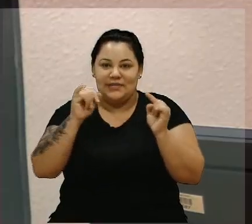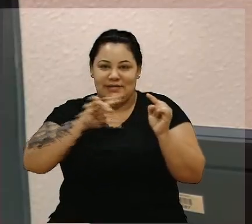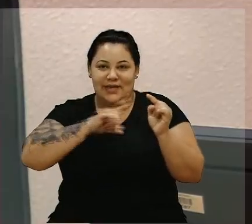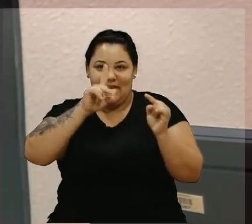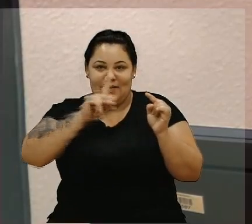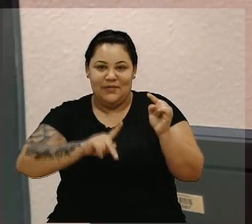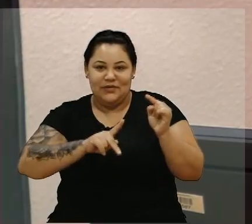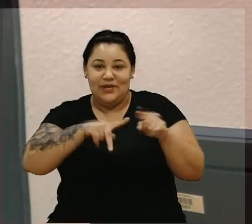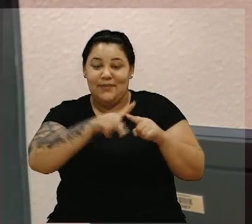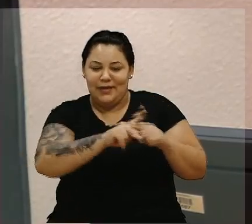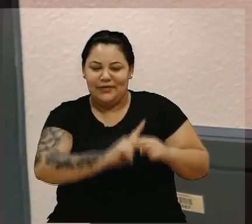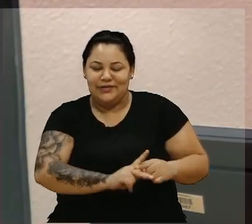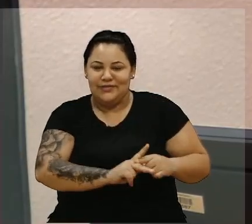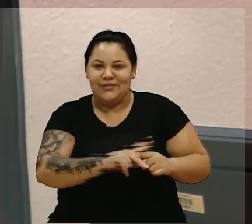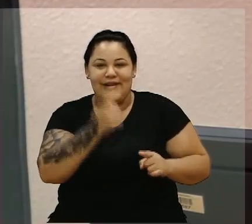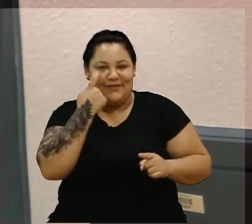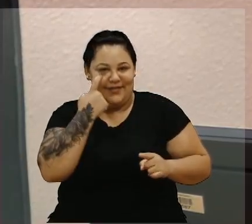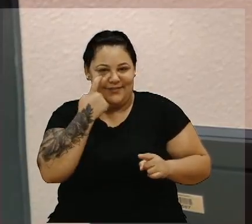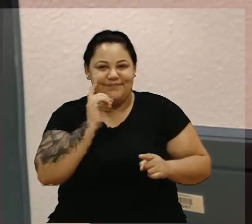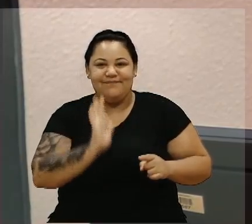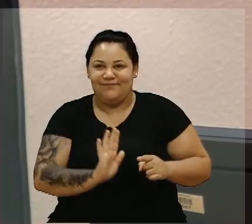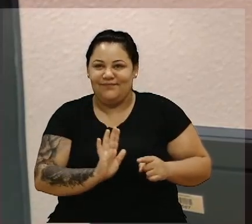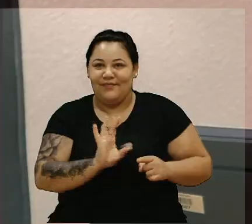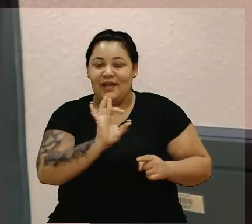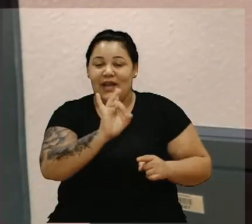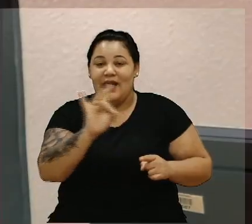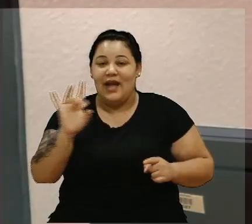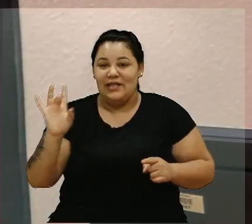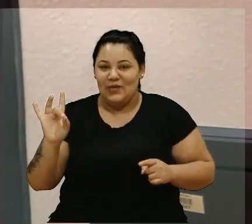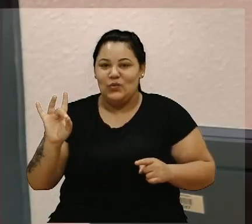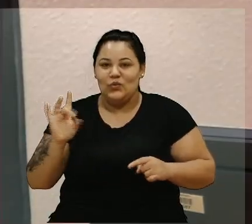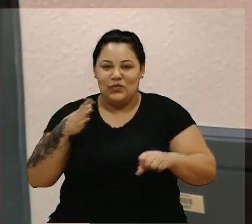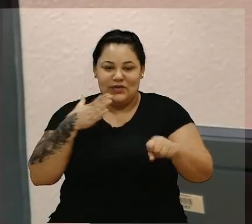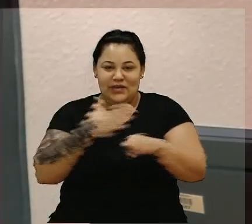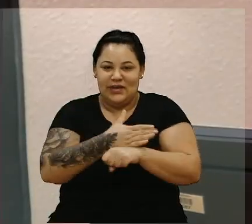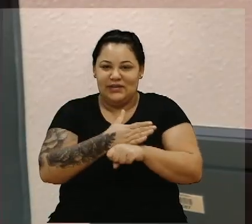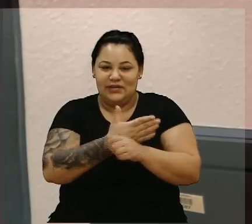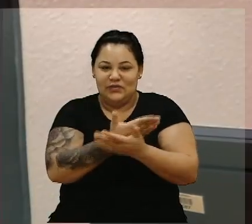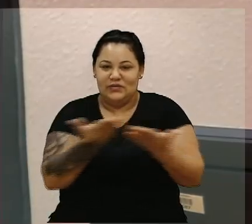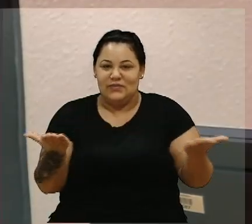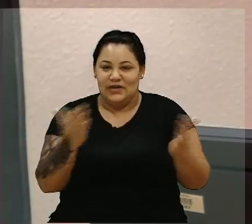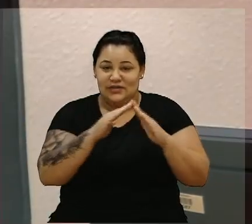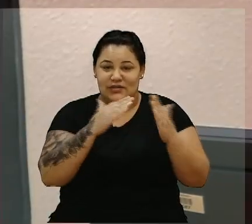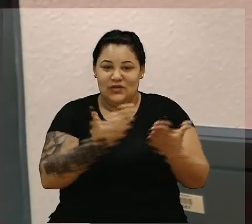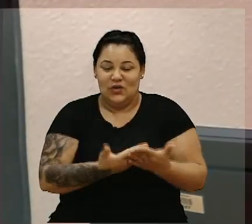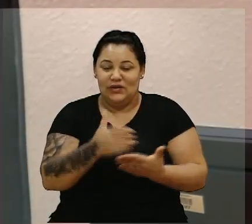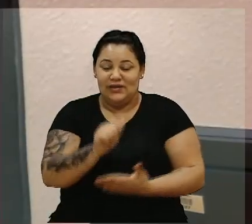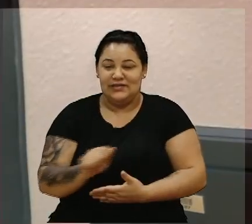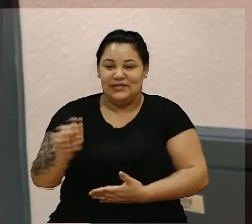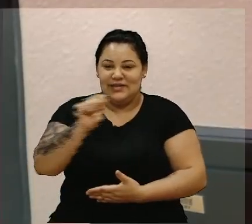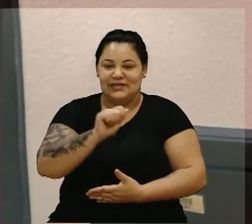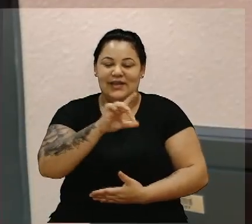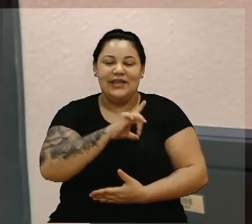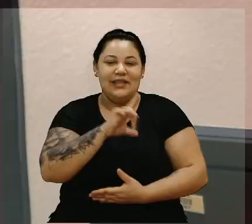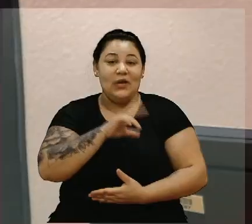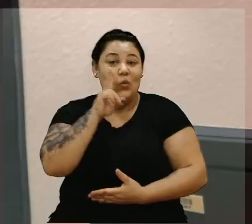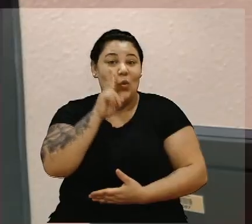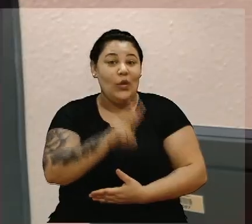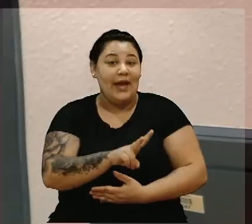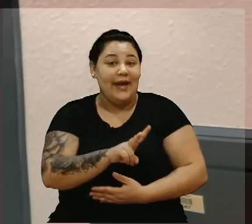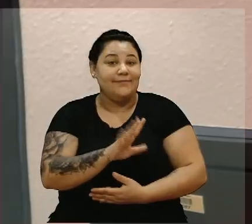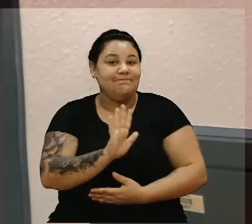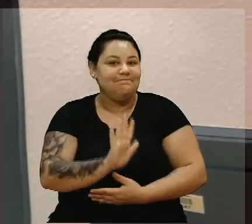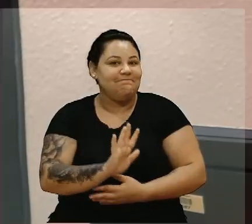ele vai ver. Cada um, quando entra dentro de um espaço escolar ou da assistência, tem um olhar para um